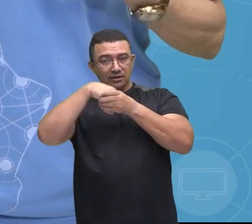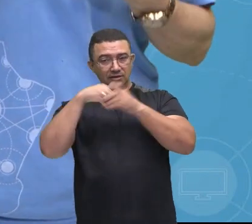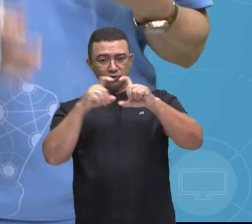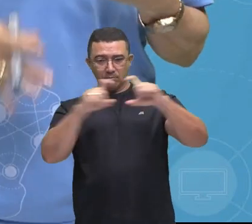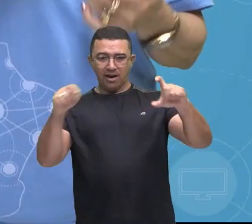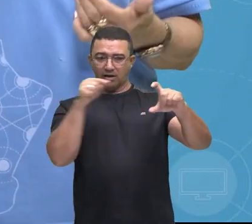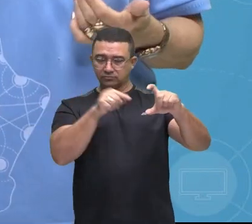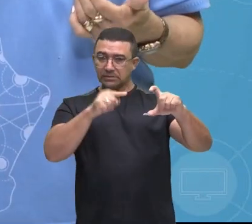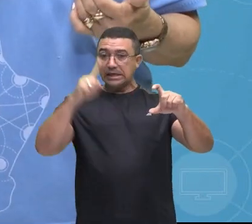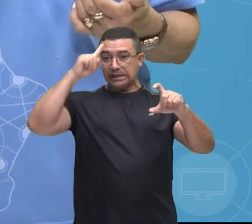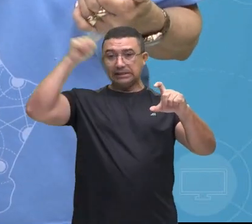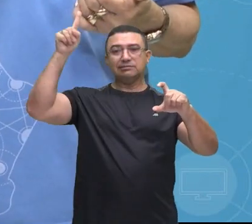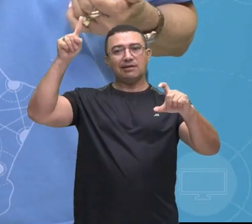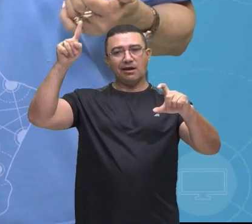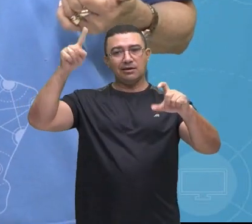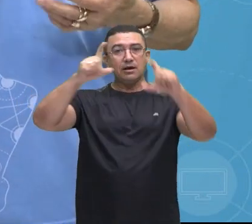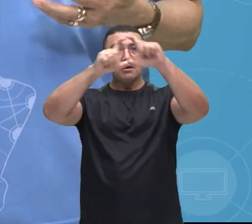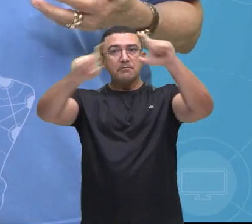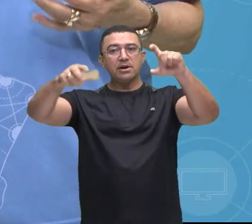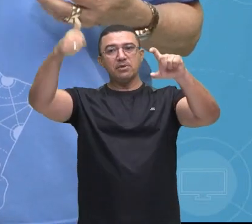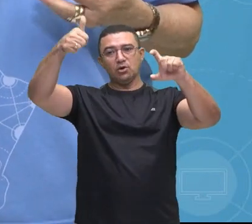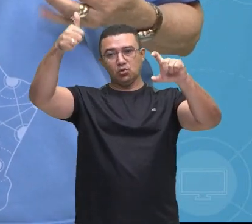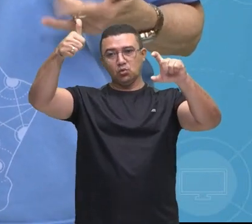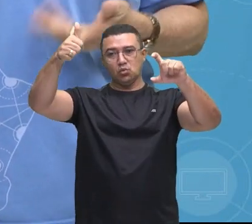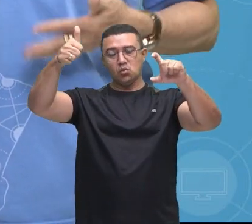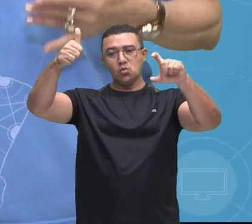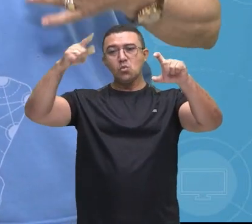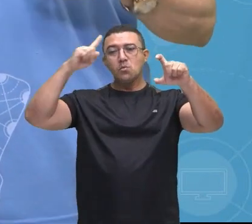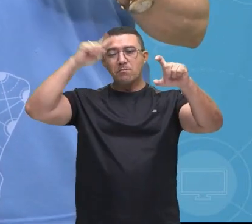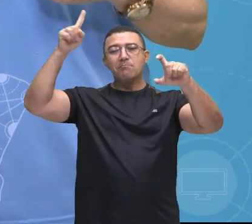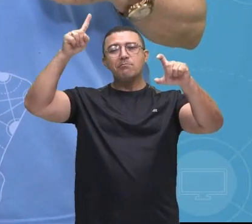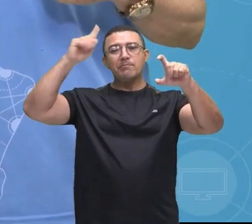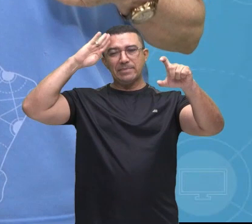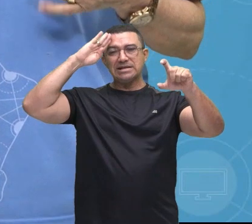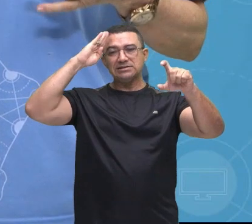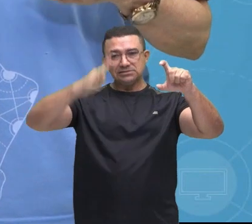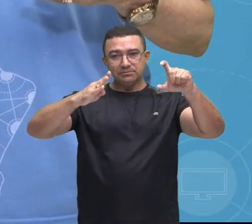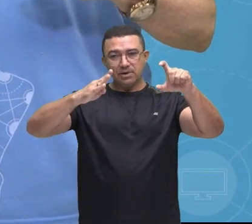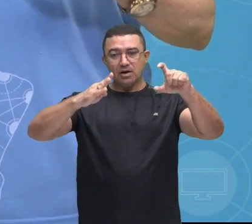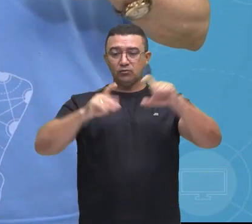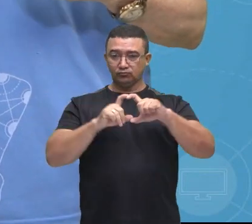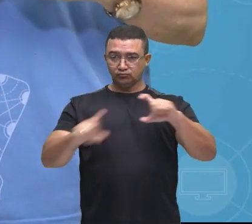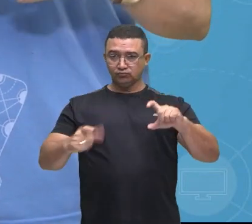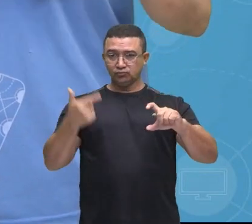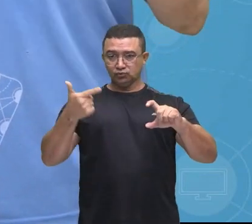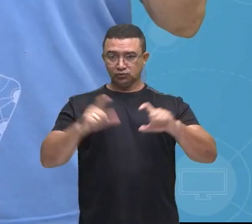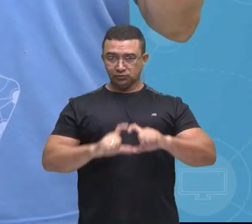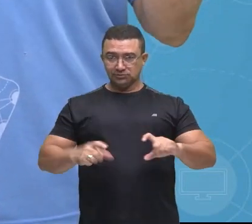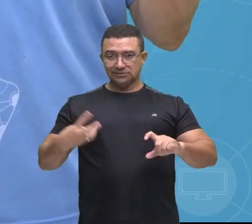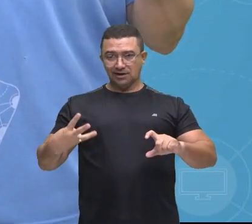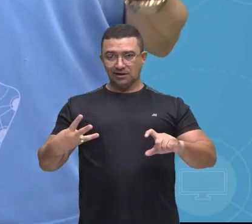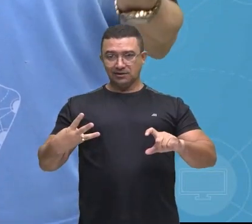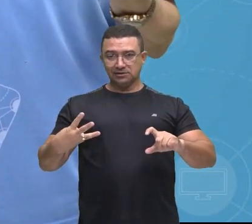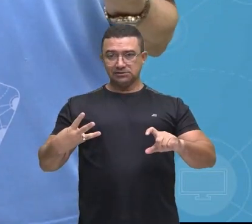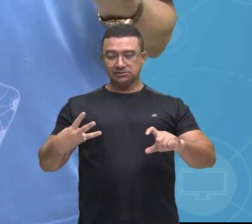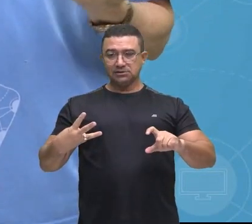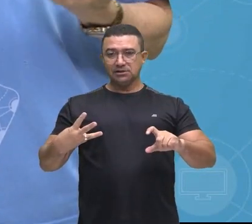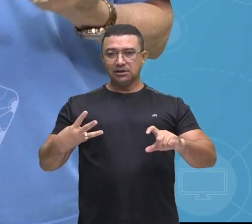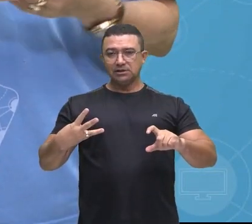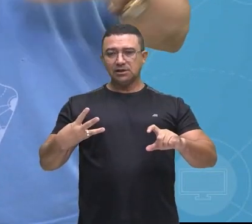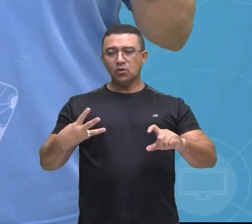as ideias, no primeiro parágrafo, a ideia principal, né? No segundo, terceiro parágrafo nós temos as